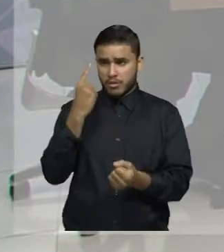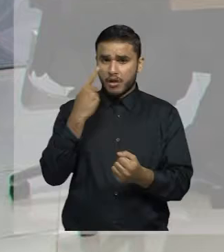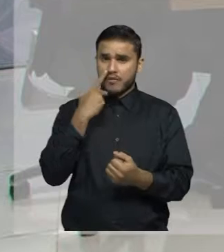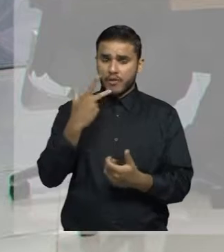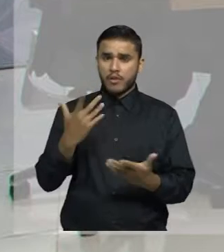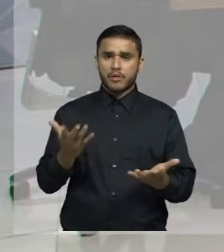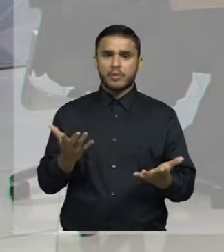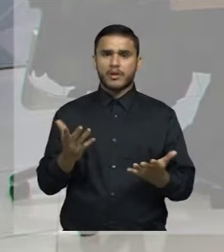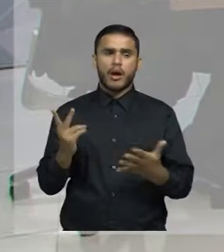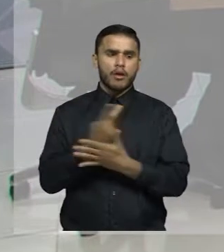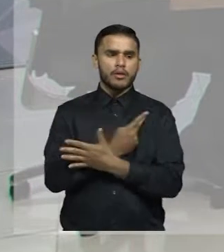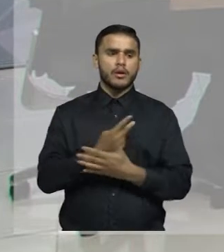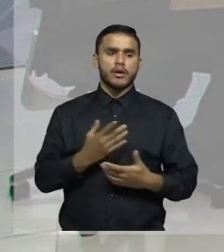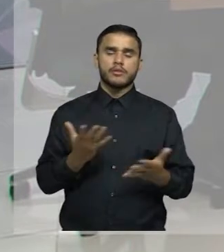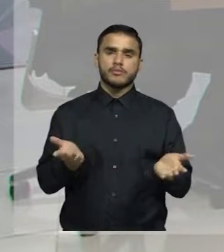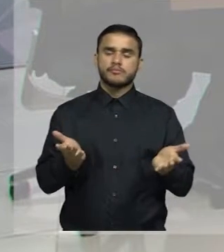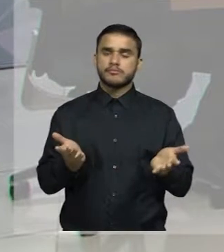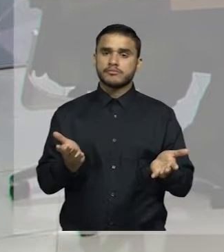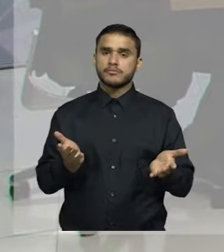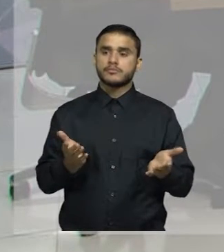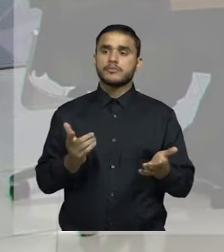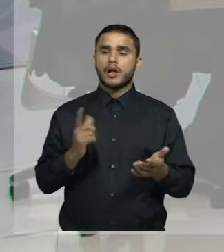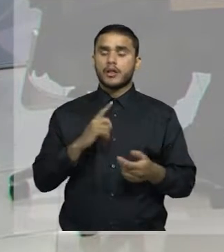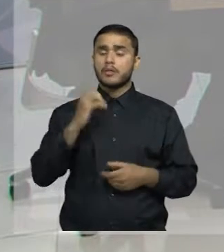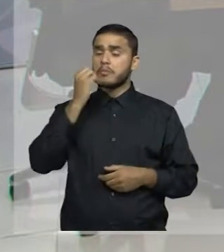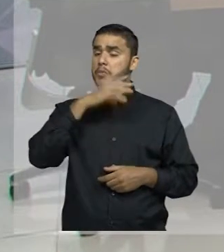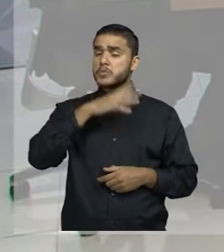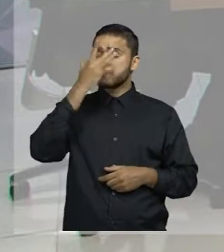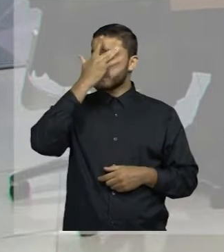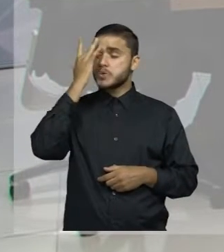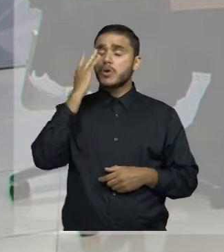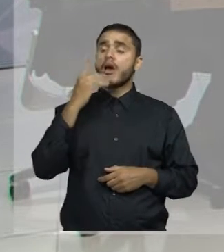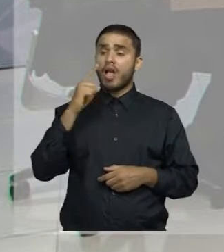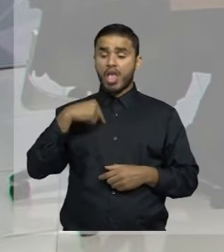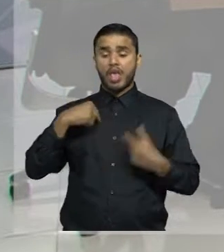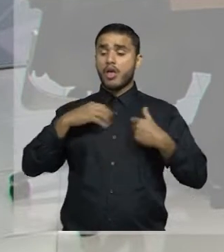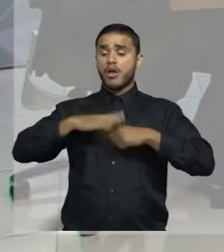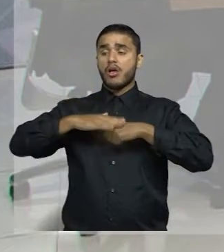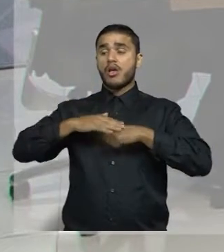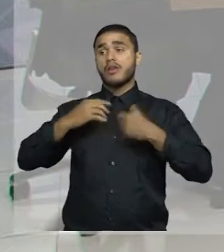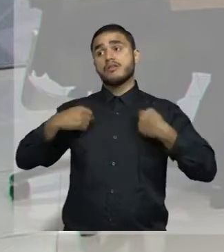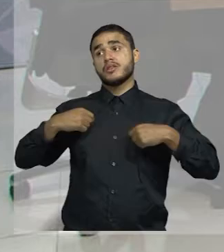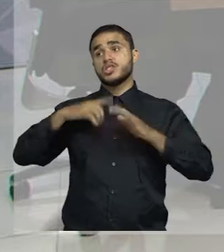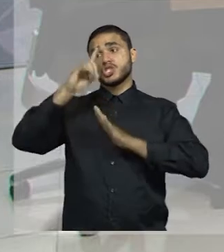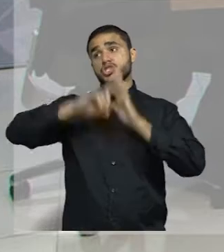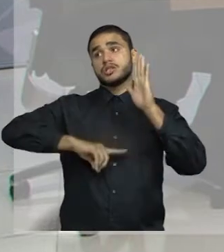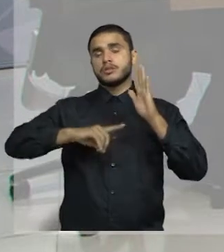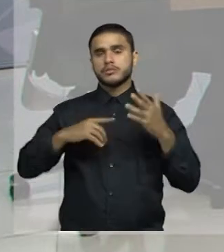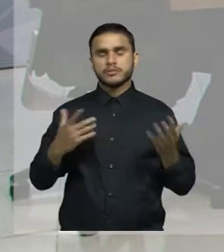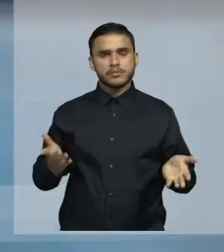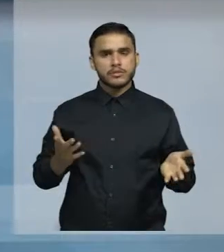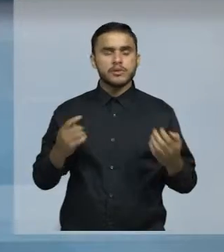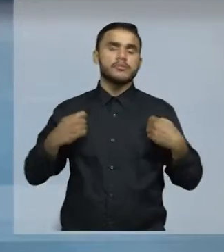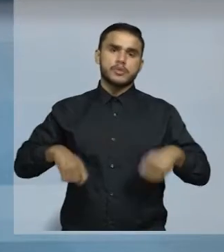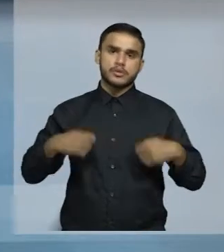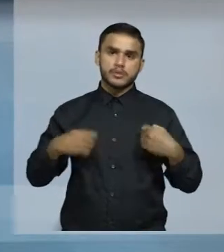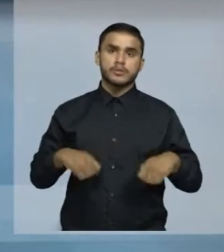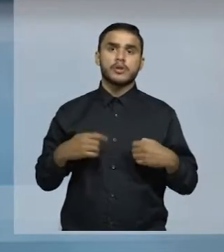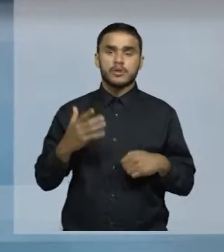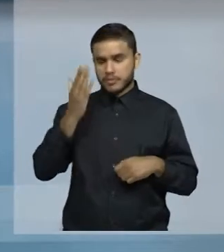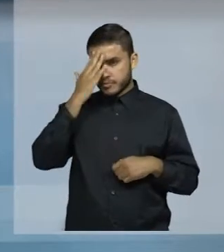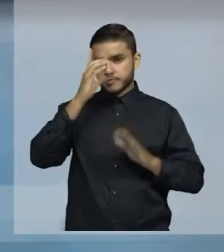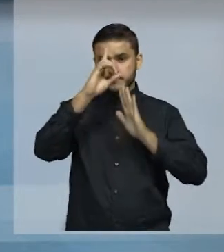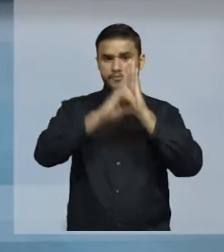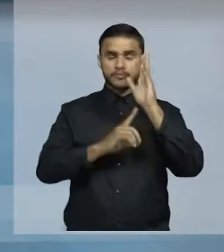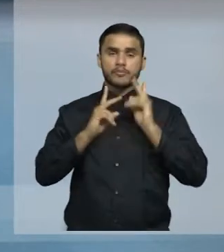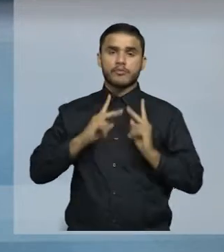tomar determinadas medidas, porque fere a dignidade humana. E tem havido um certo abuso disso. Então, direitos humanos são preciosos, porque